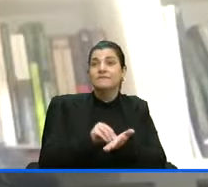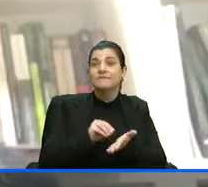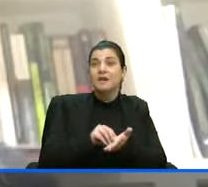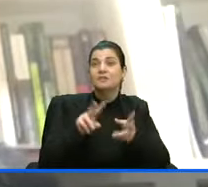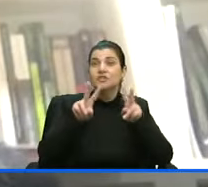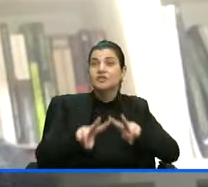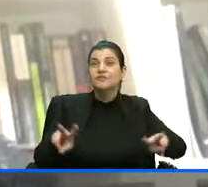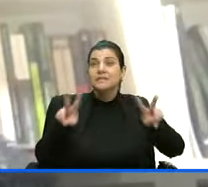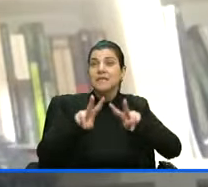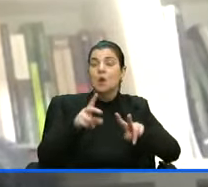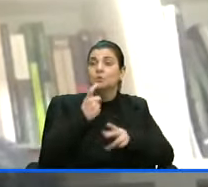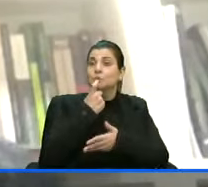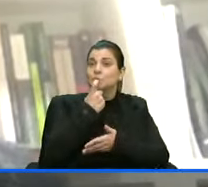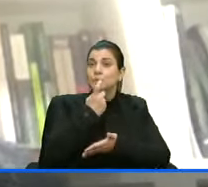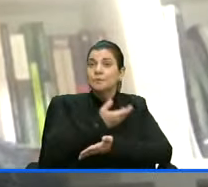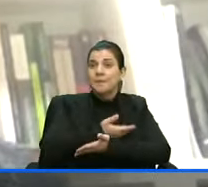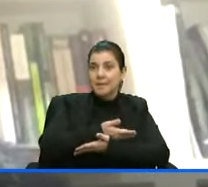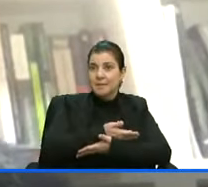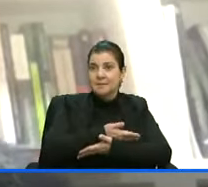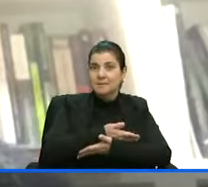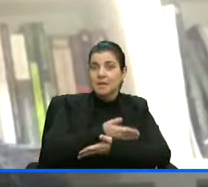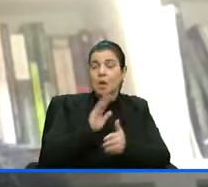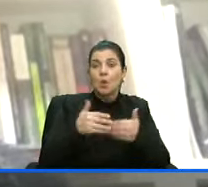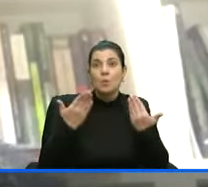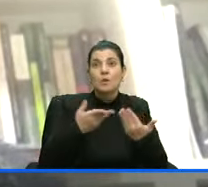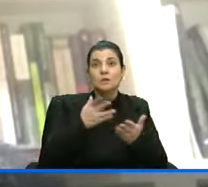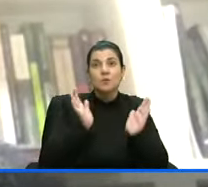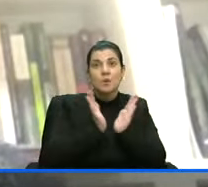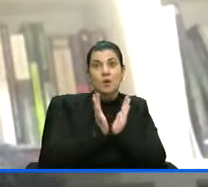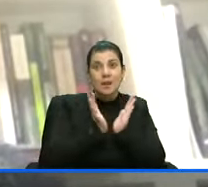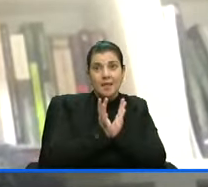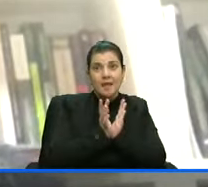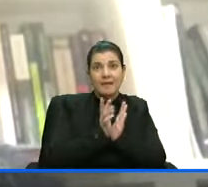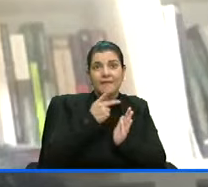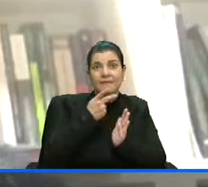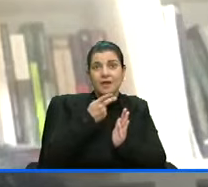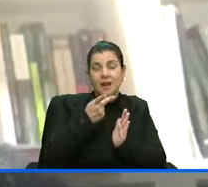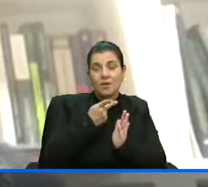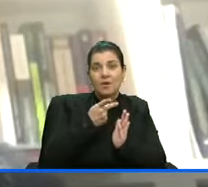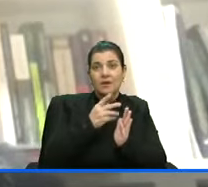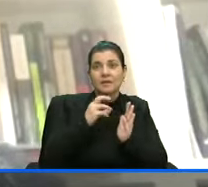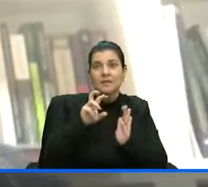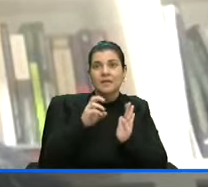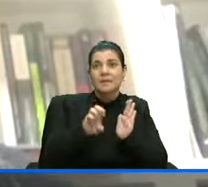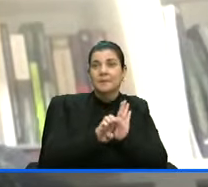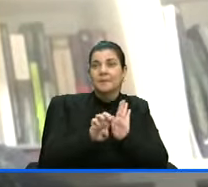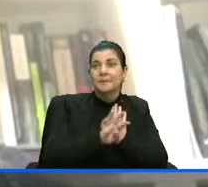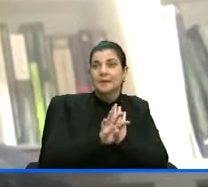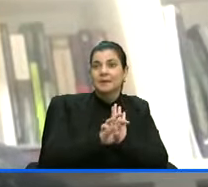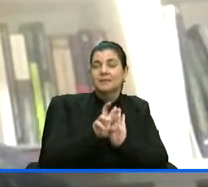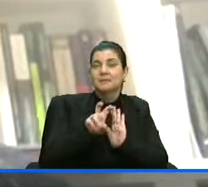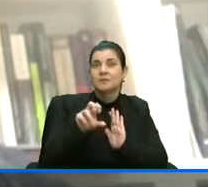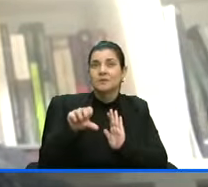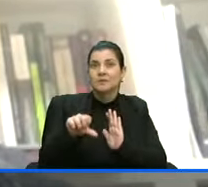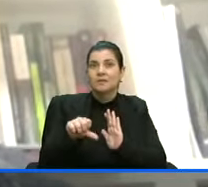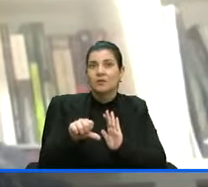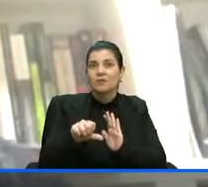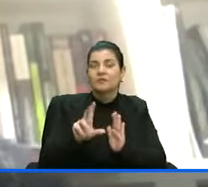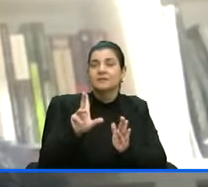bebês. E, quando a colega nos colocou que a emenda 59 nos traz a obrigatoriedade da